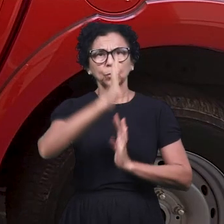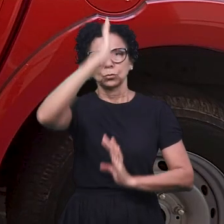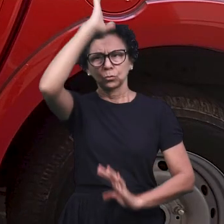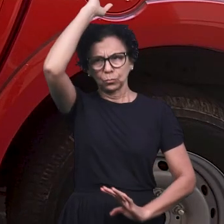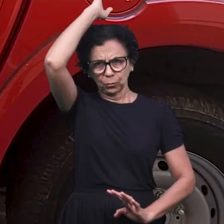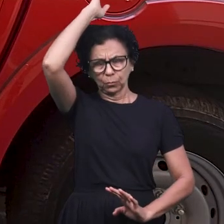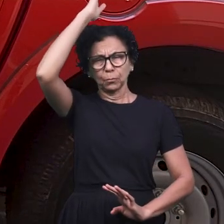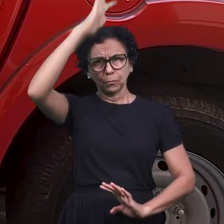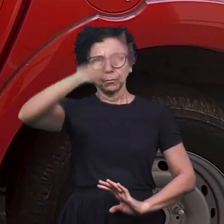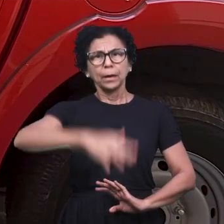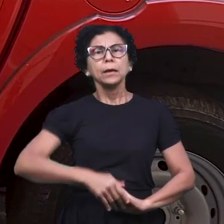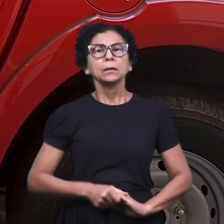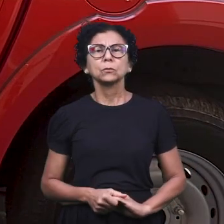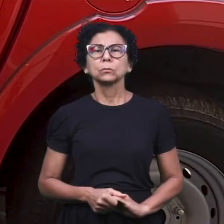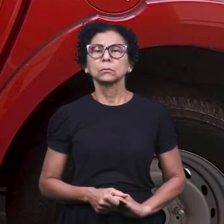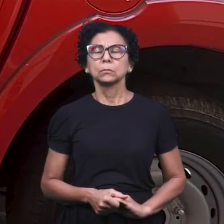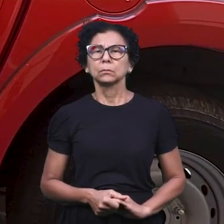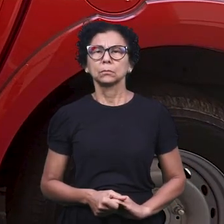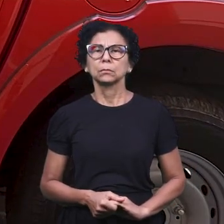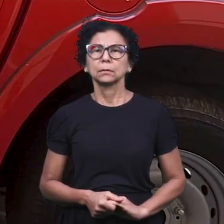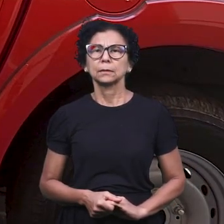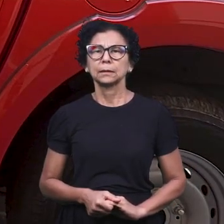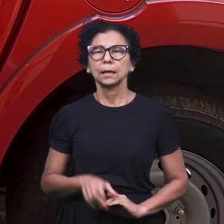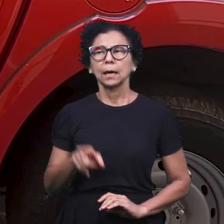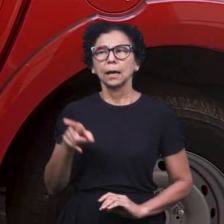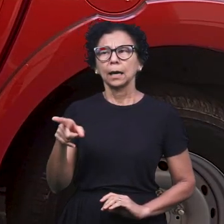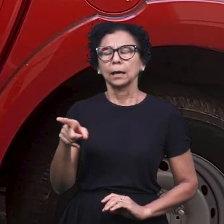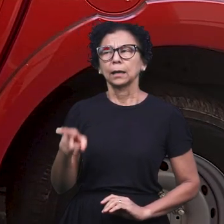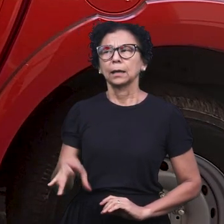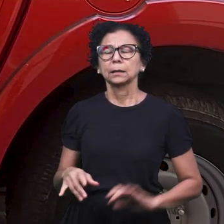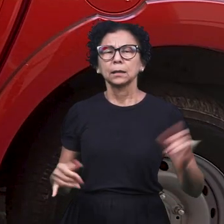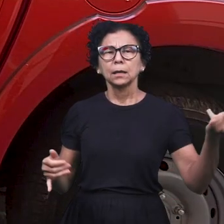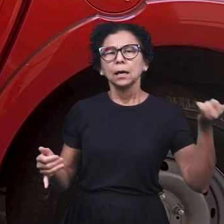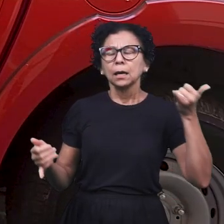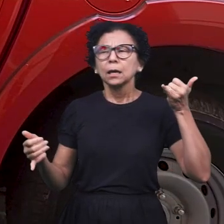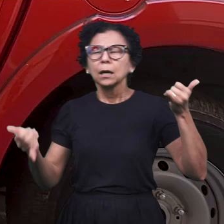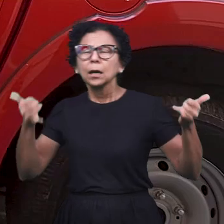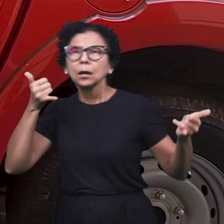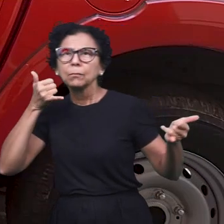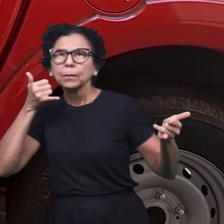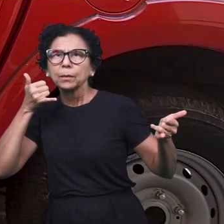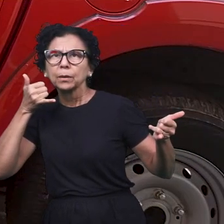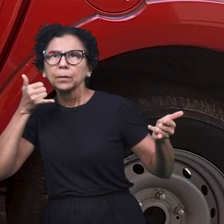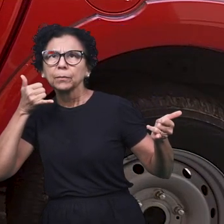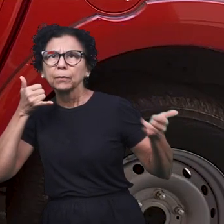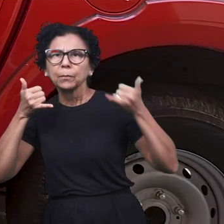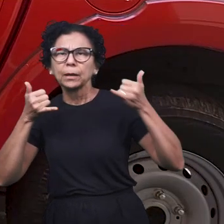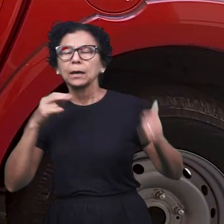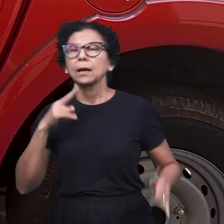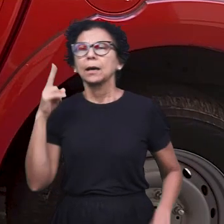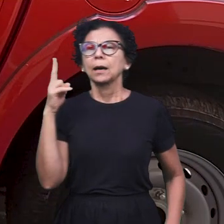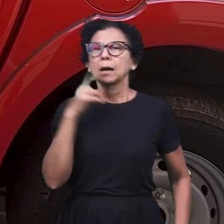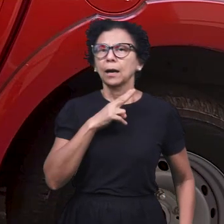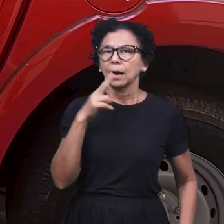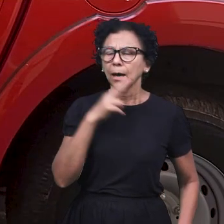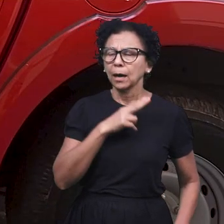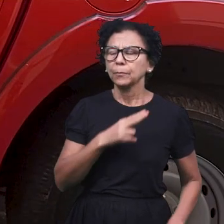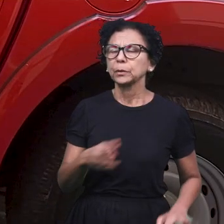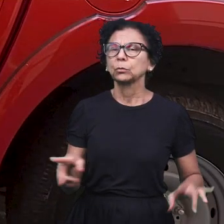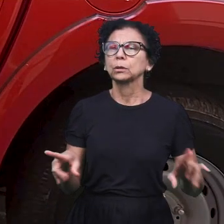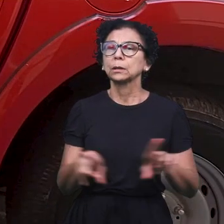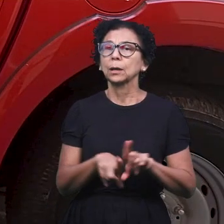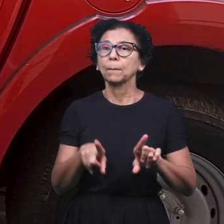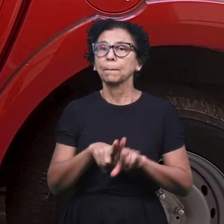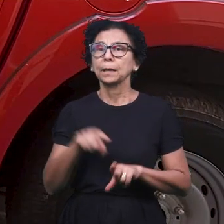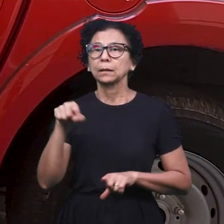atua diuturnamente no atendimento de ocorrências, dentre elas ocorrências de incêndio de vegetação. Temos disponível aqui